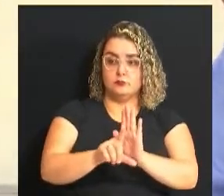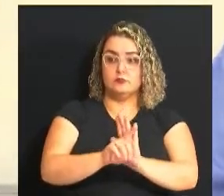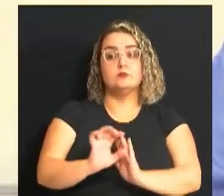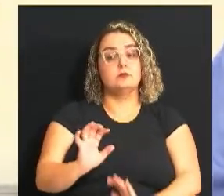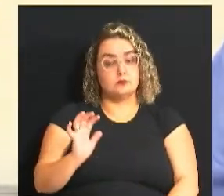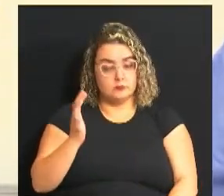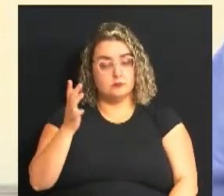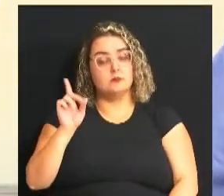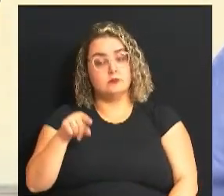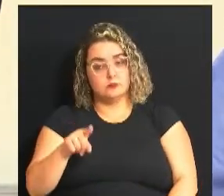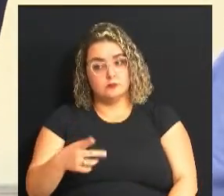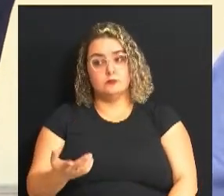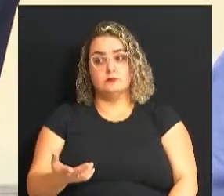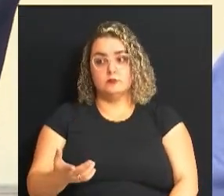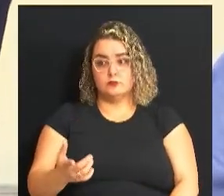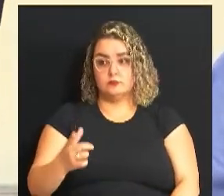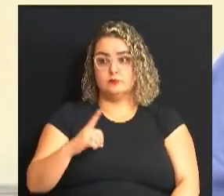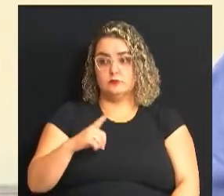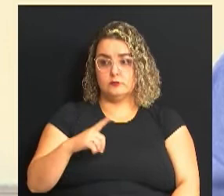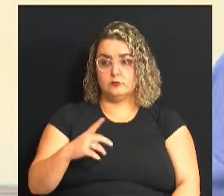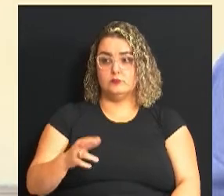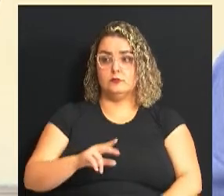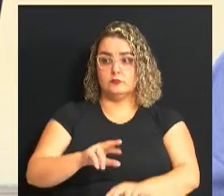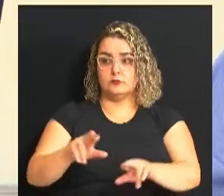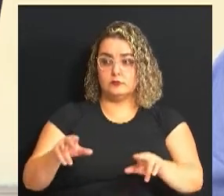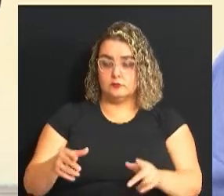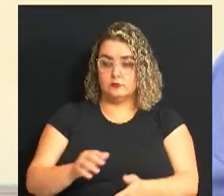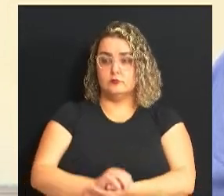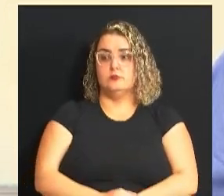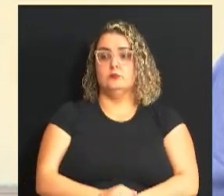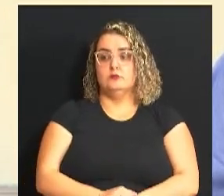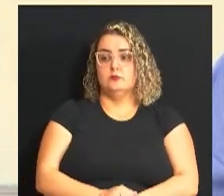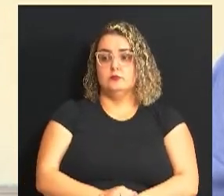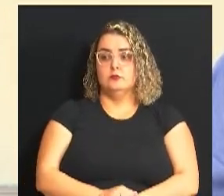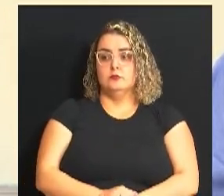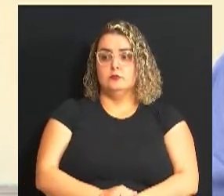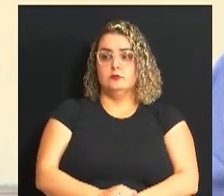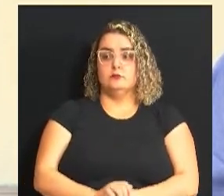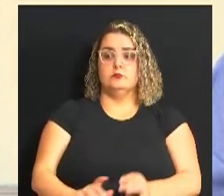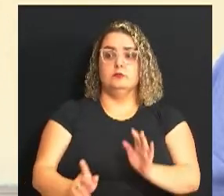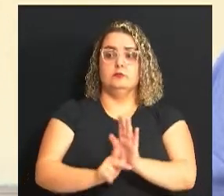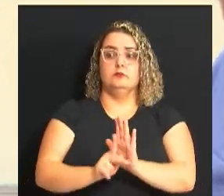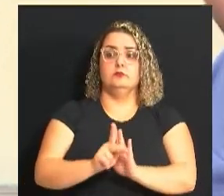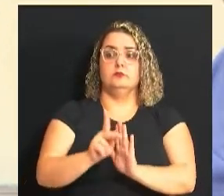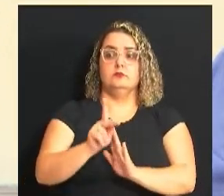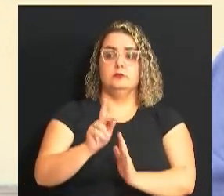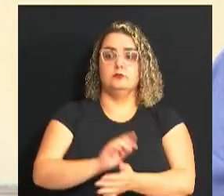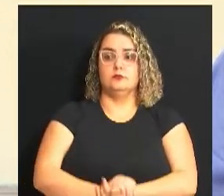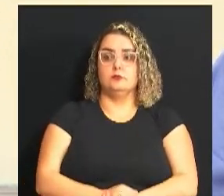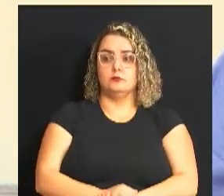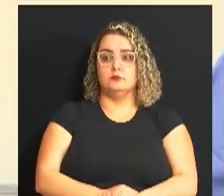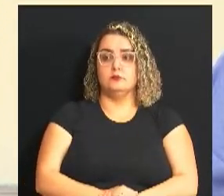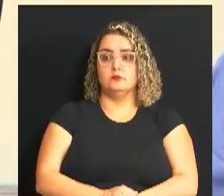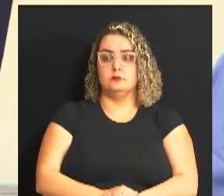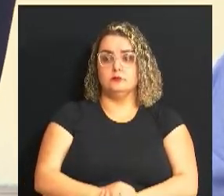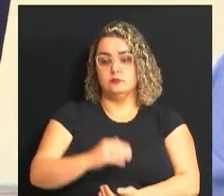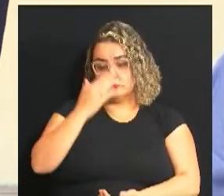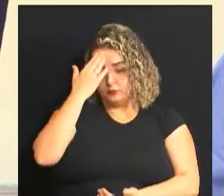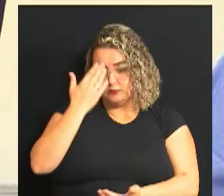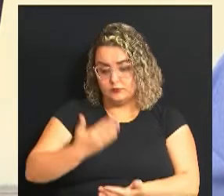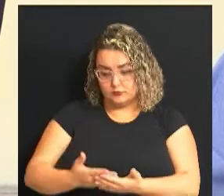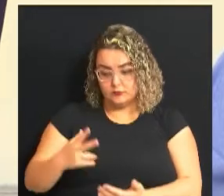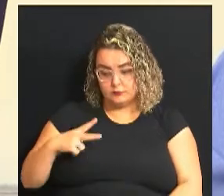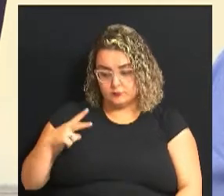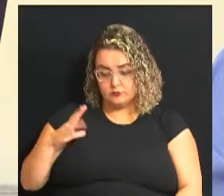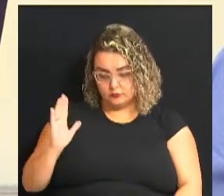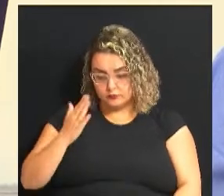acontecendo, nós, tem sido submetido a nós lá numerosos projetos, né, mas eu creio pessoalmente que a gente ainda